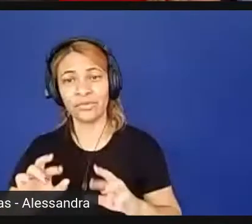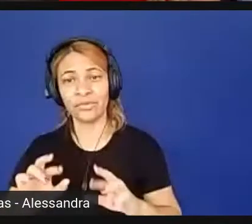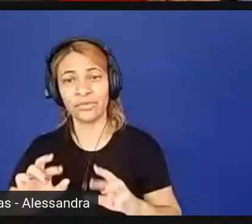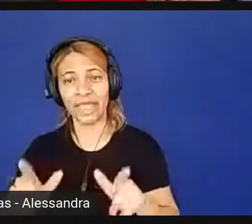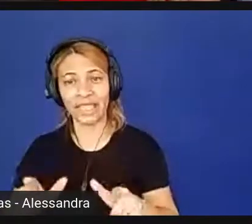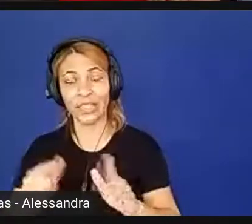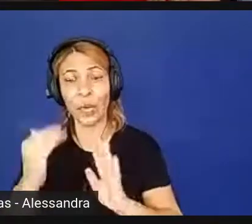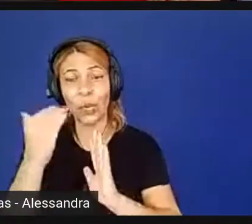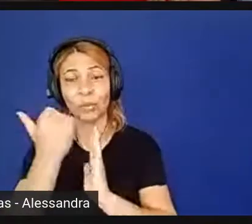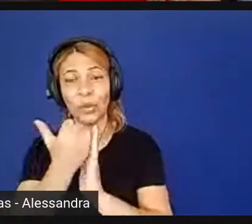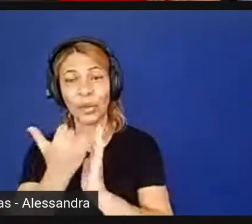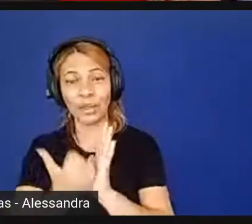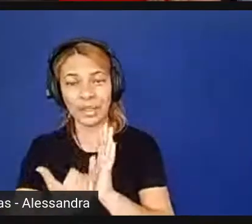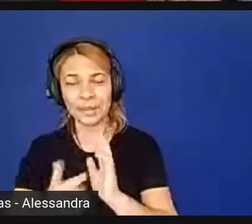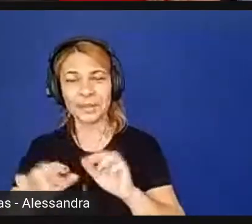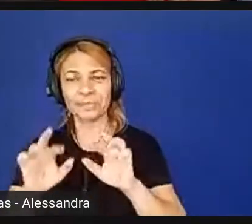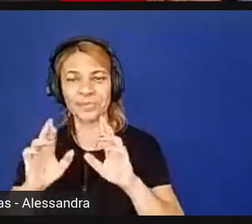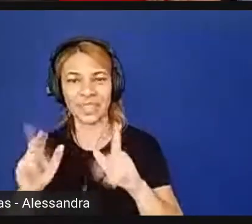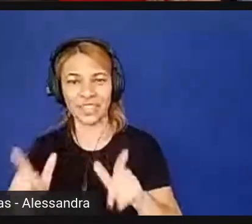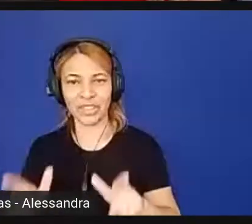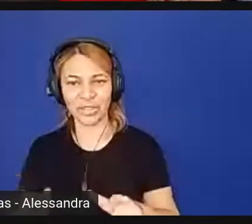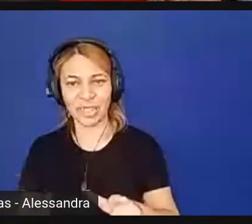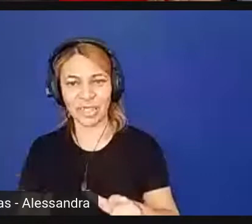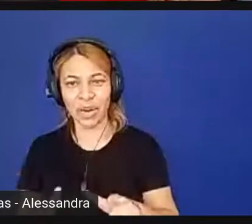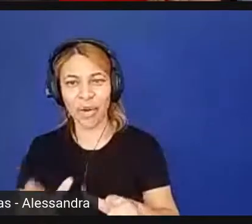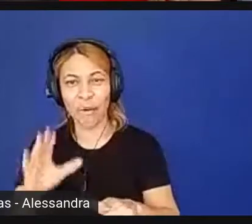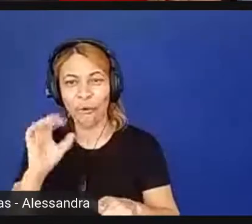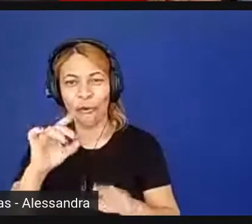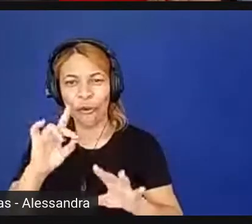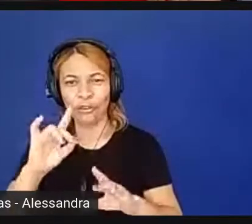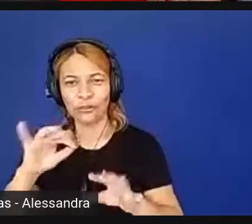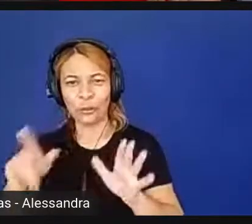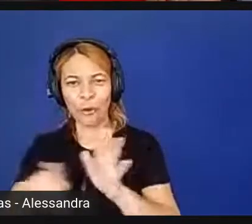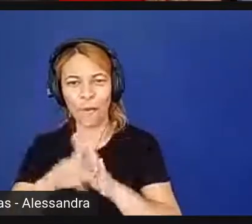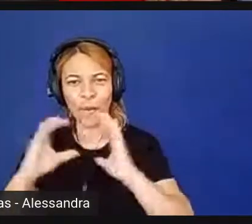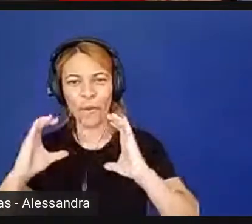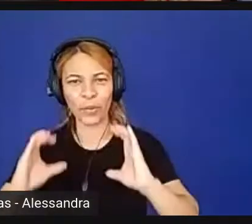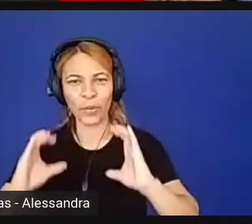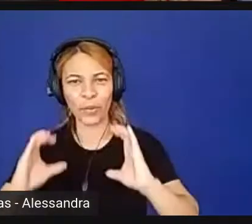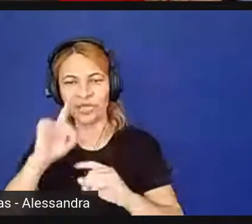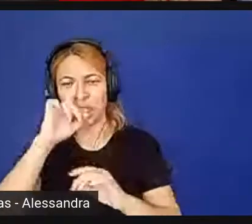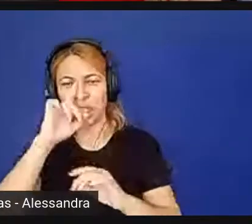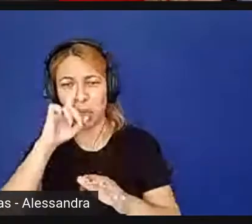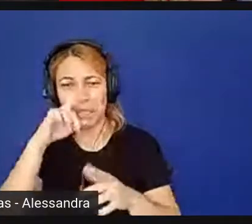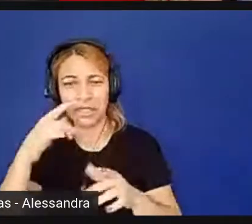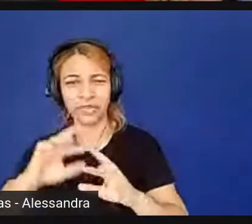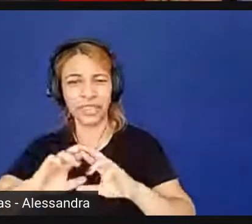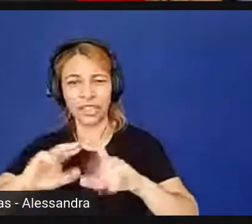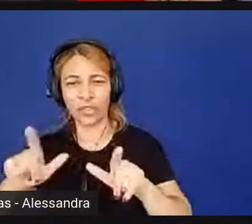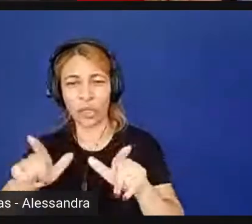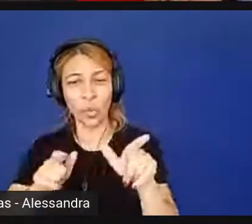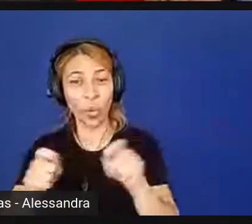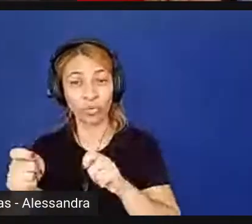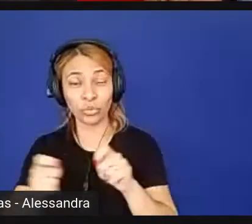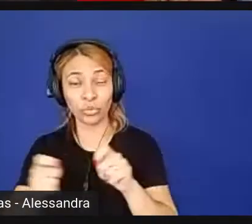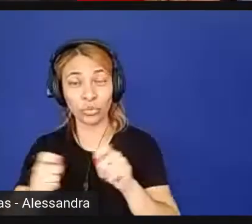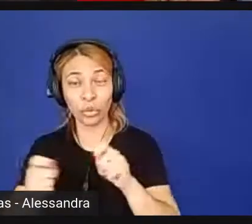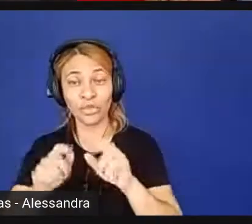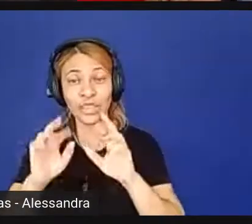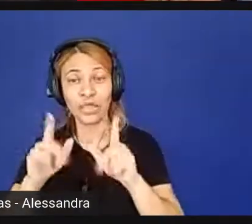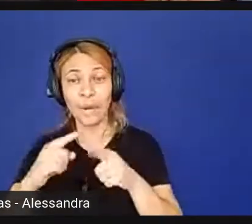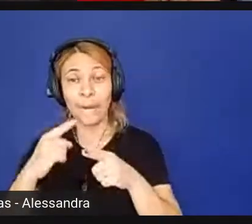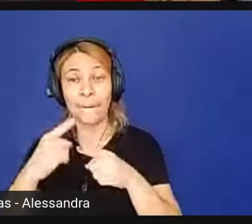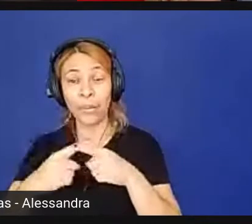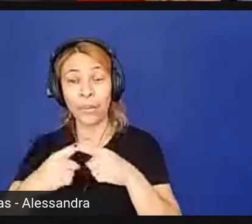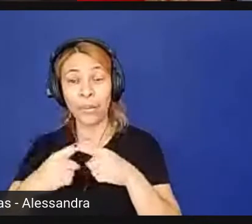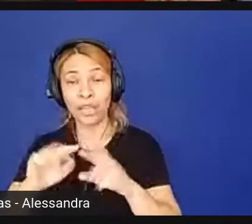vão ser diferentes. Aliás, os códigos de conduta vão ser diferentes, as análises de risco vão ser diferentes, as medidas de controle vão ser diferentes, porque as pessoas são diferentes e as entregas